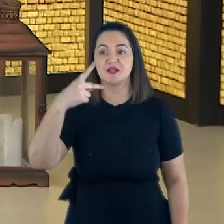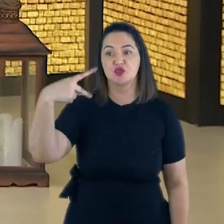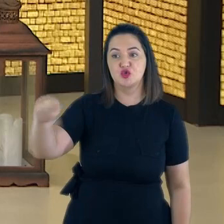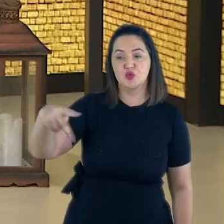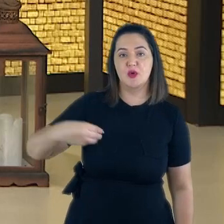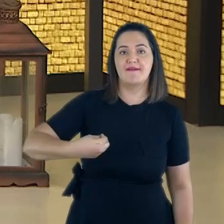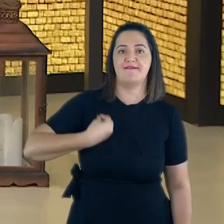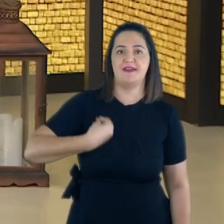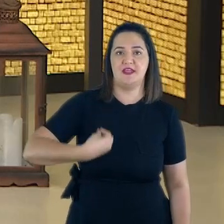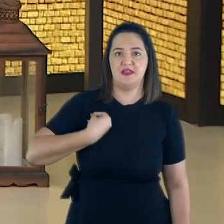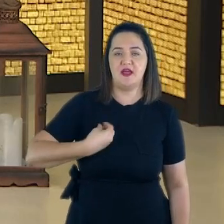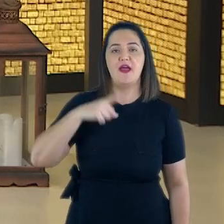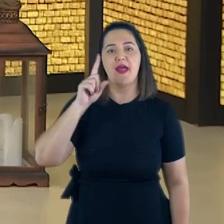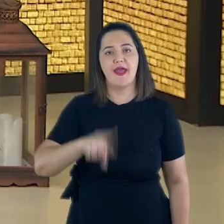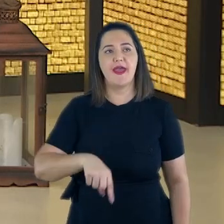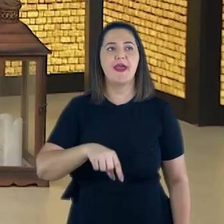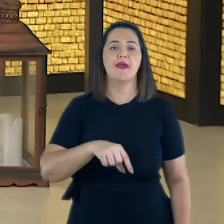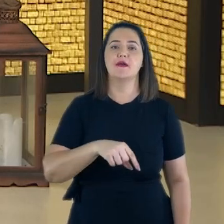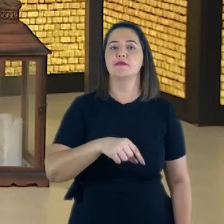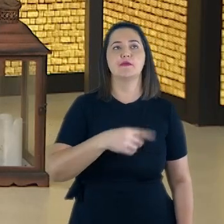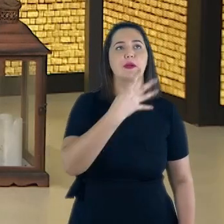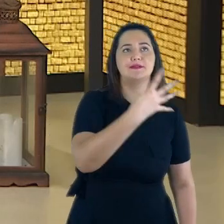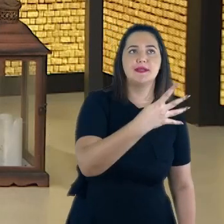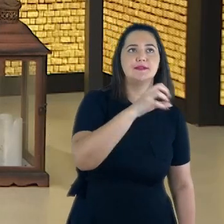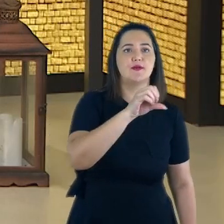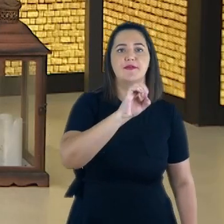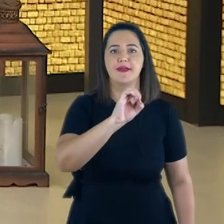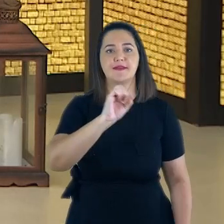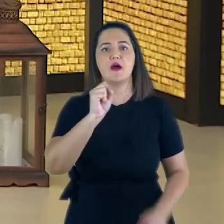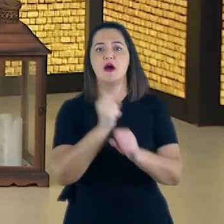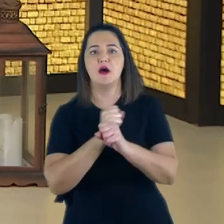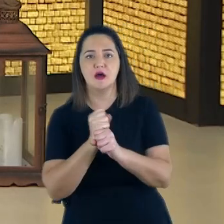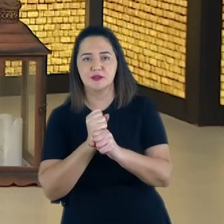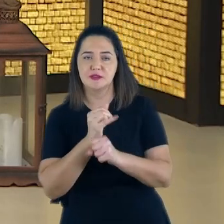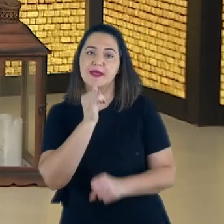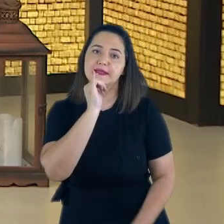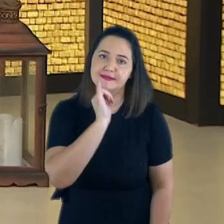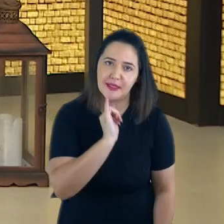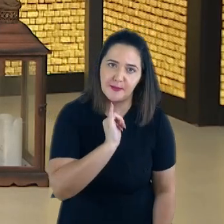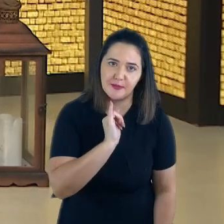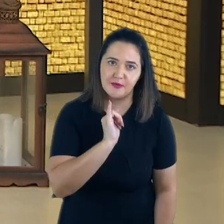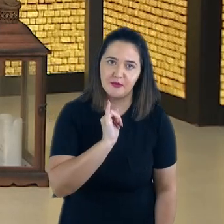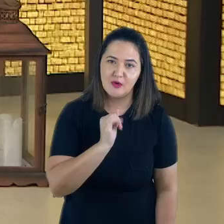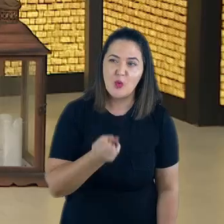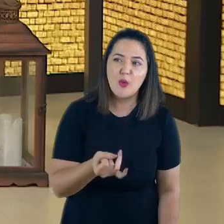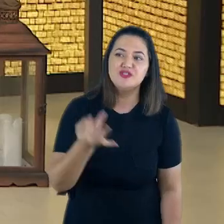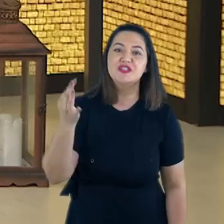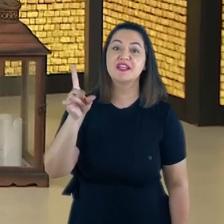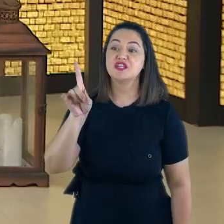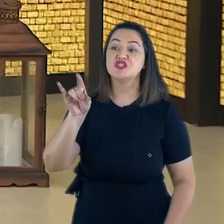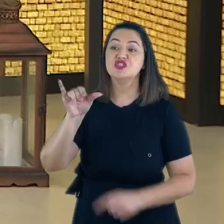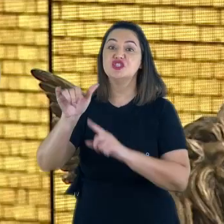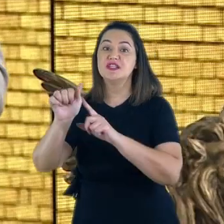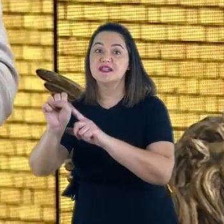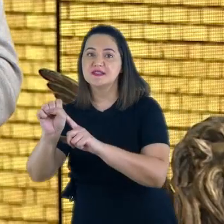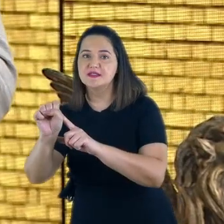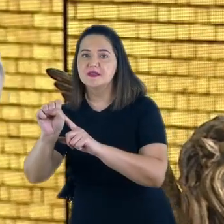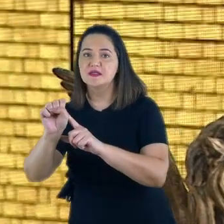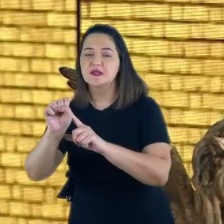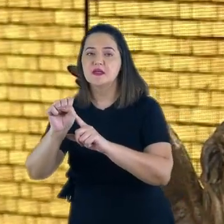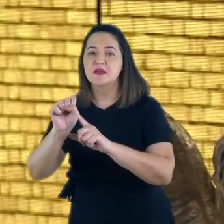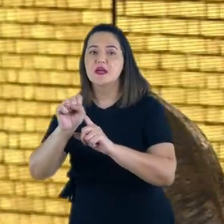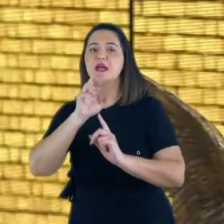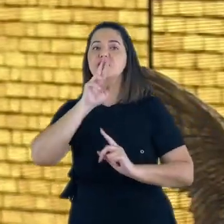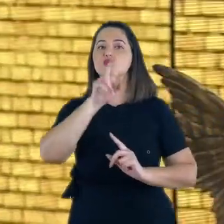foram tantos anos e ele morreu. Percebeu a correlação, o paralelismo entre dias e anos? No que